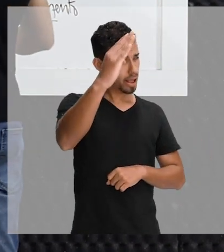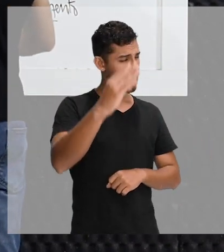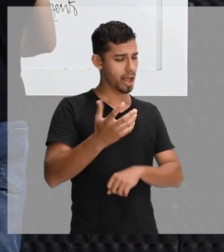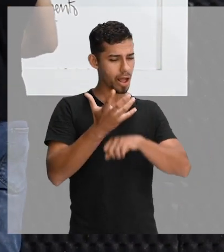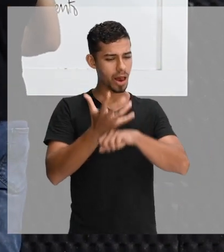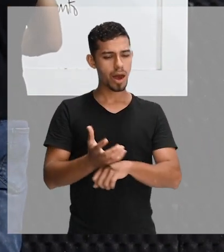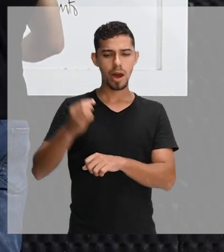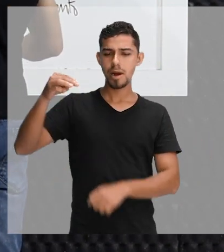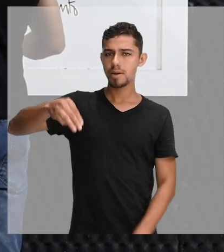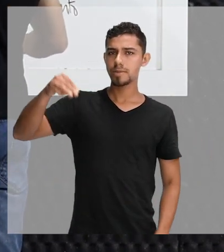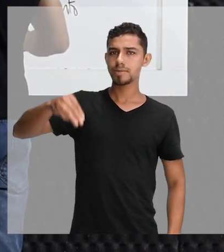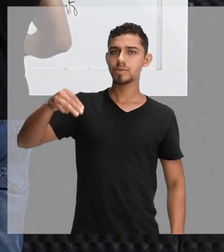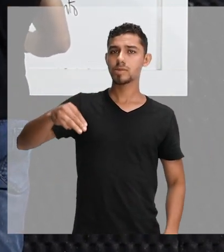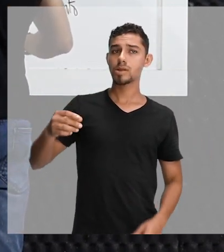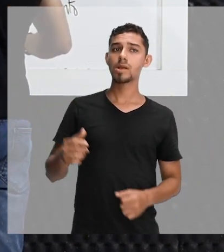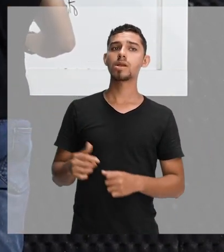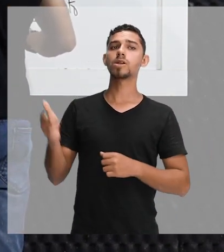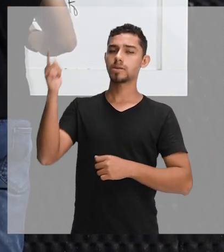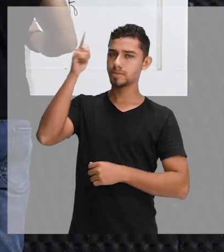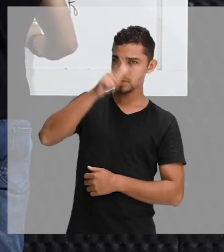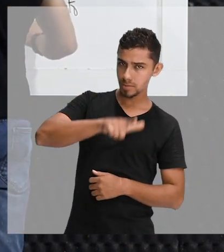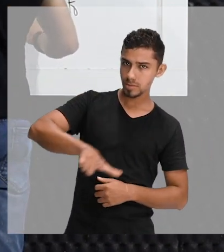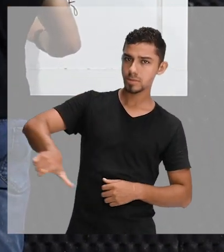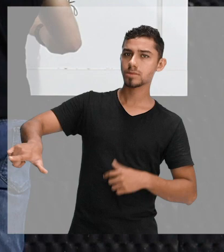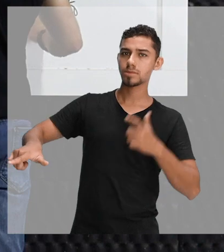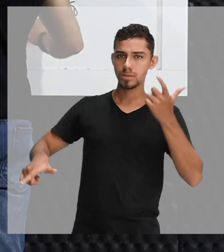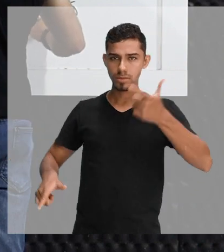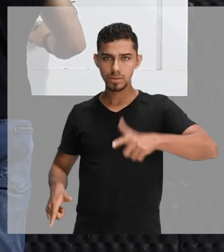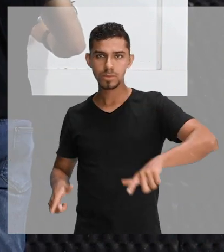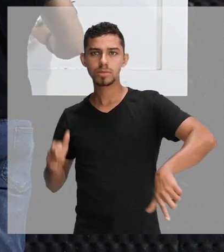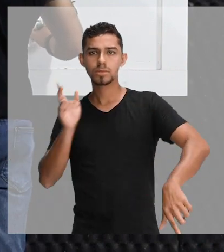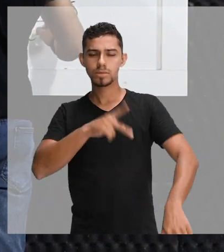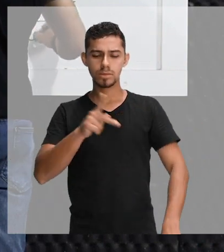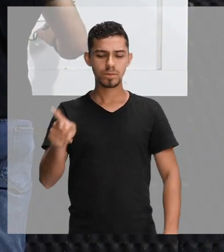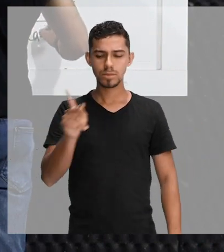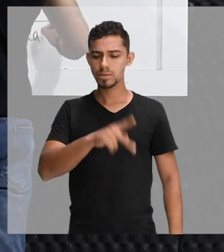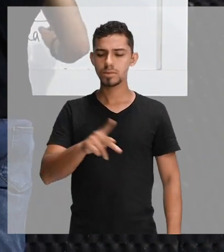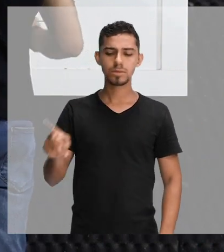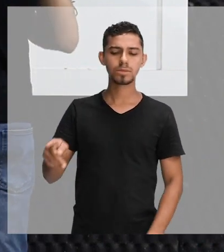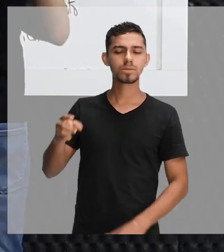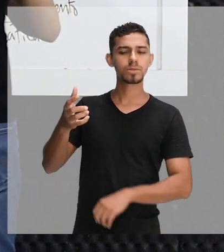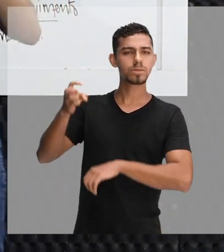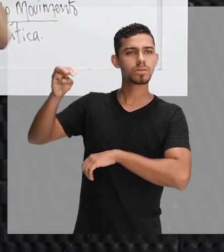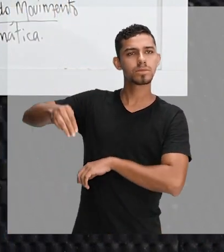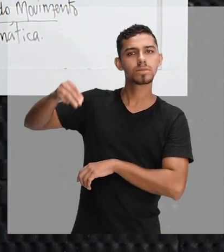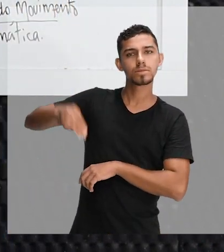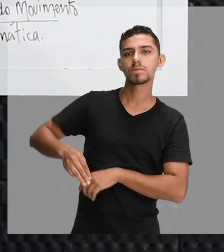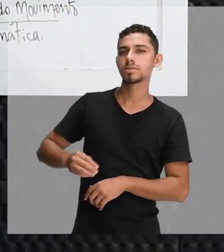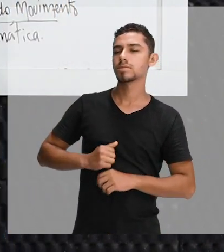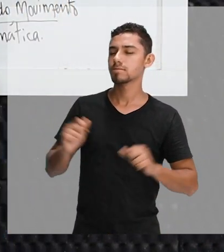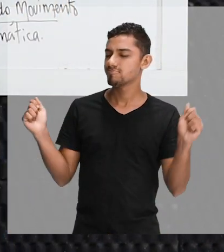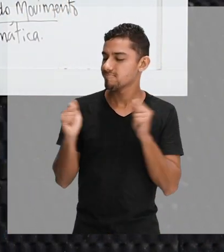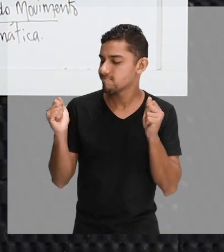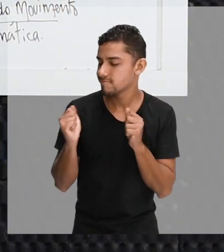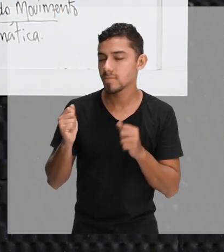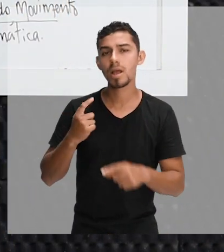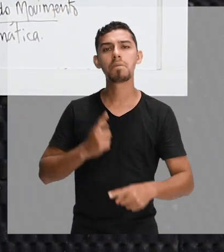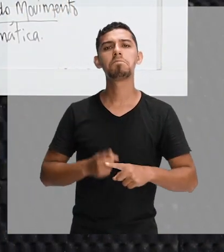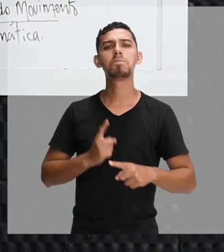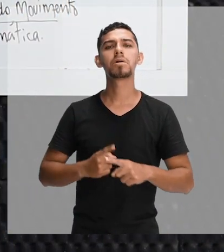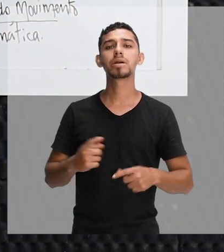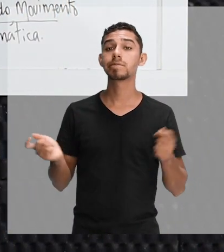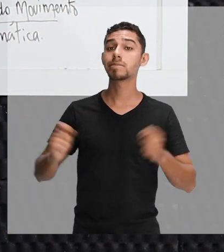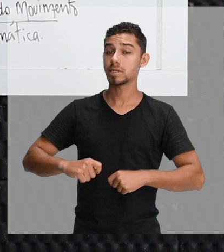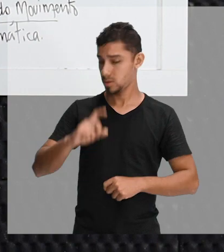mais uma vez, a matemática aqui. O professor de matemática vai adorar esta aula, porque só assim os alunos vão entender por que a gente tem que